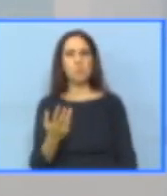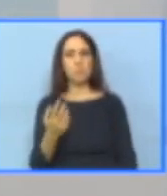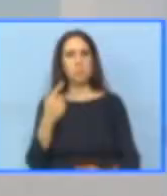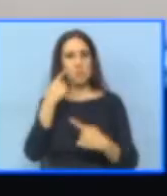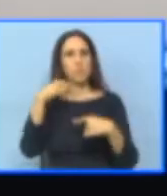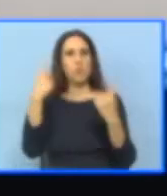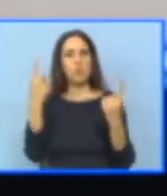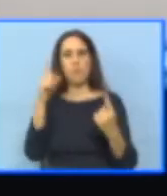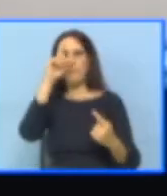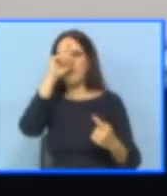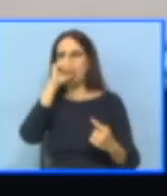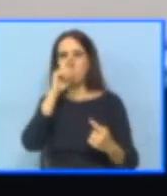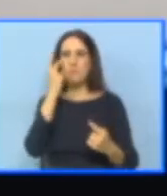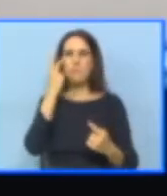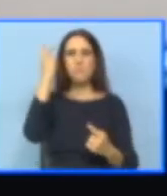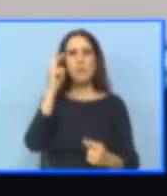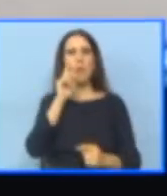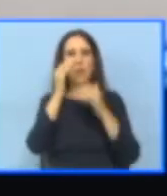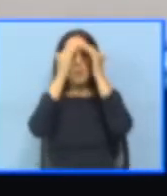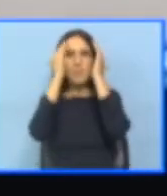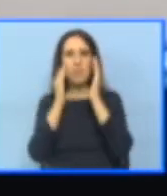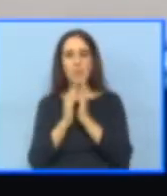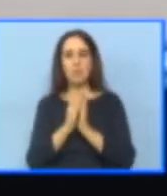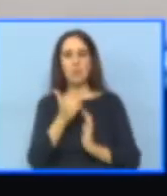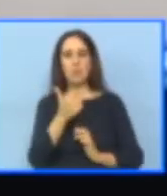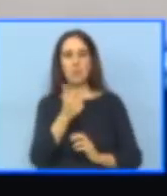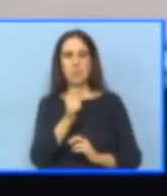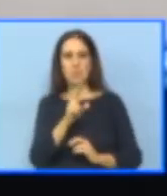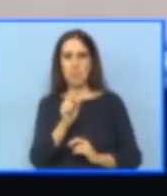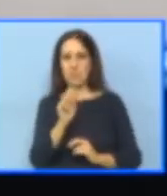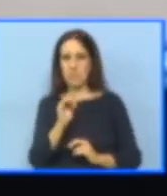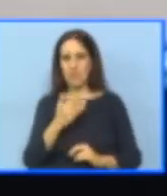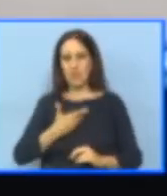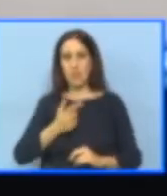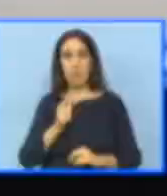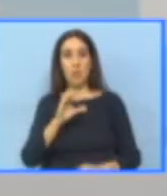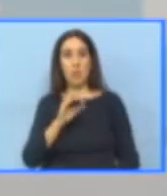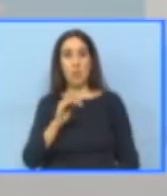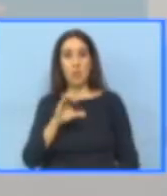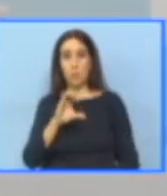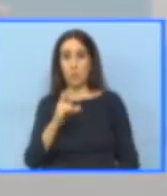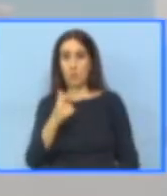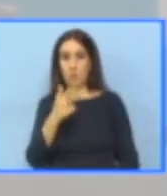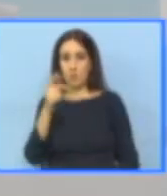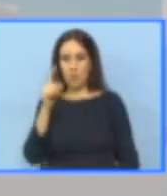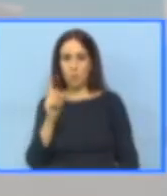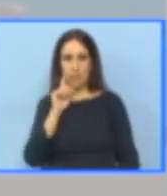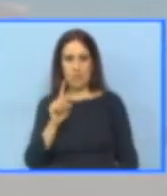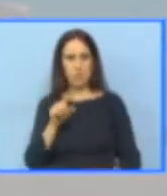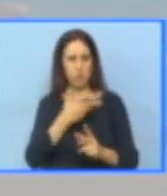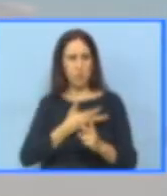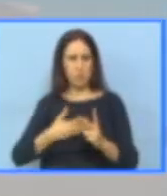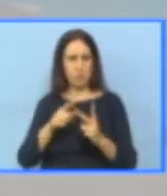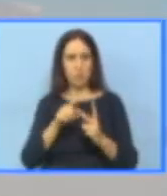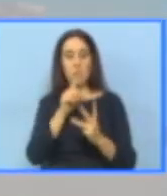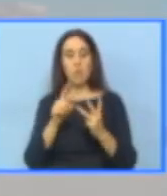evocar a memória da Madre Teresa de Calcutá para um dia deste tipo. E já lá iremos. O terceiro